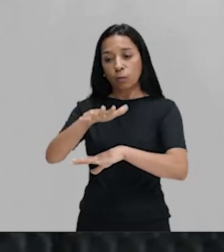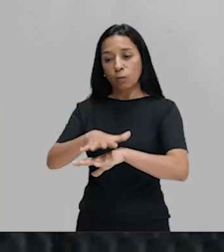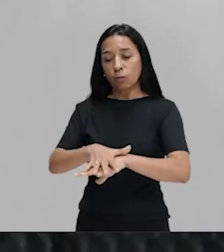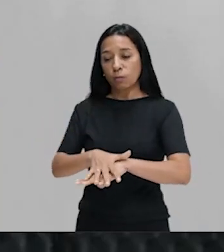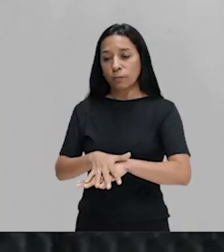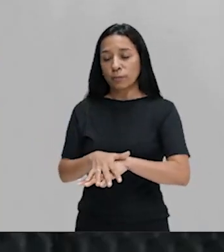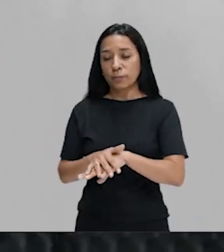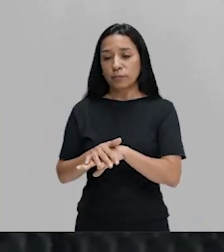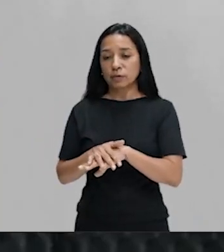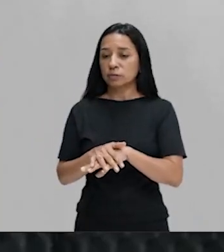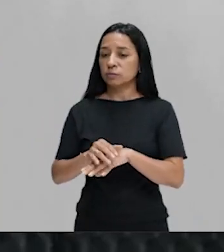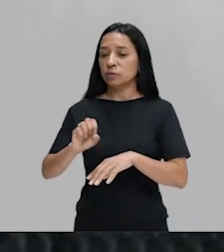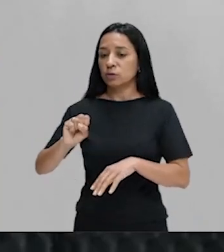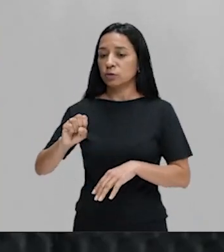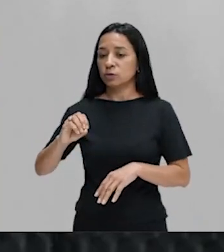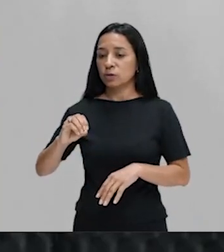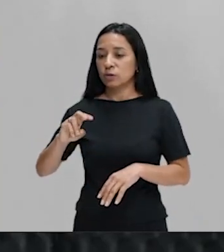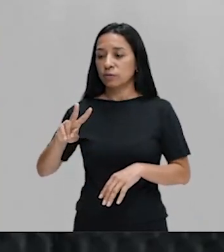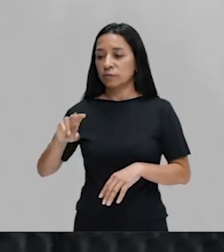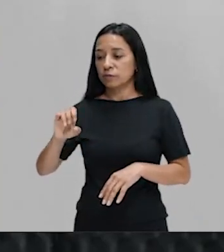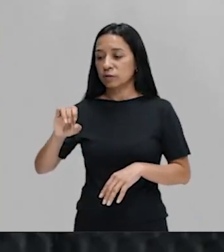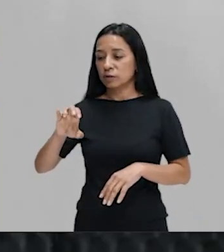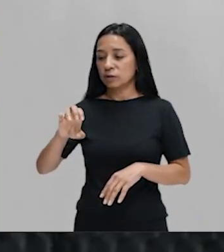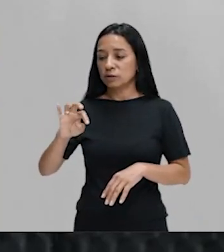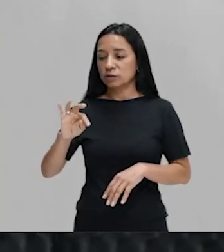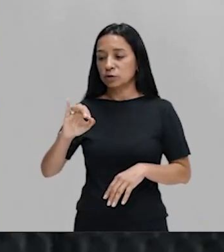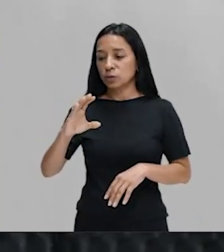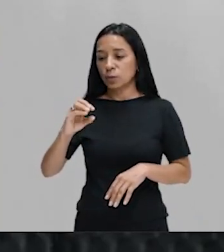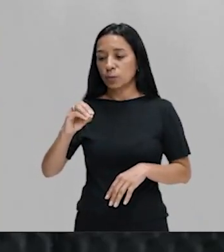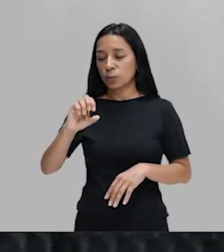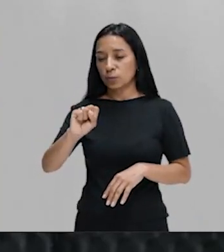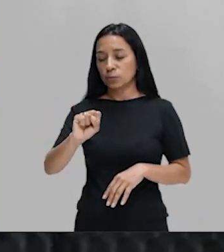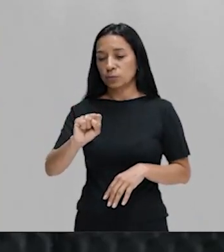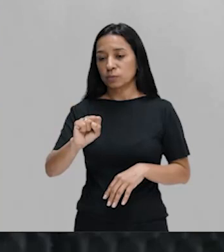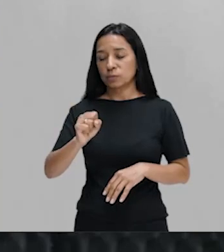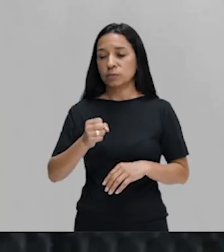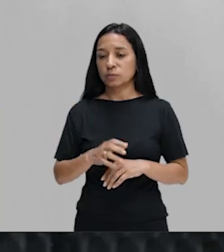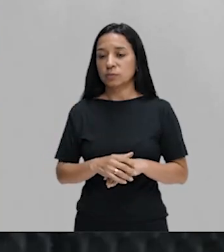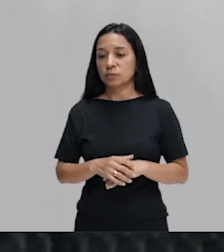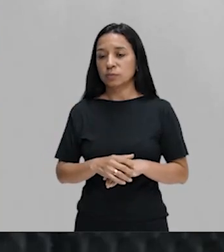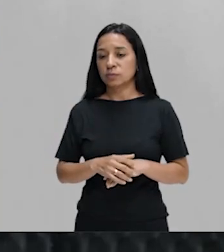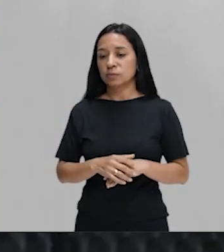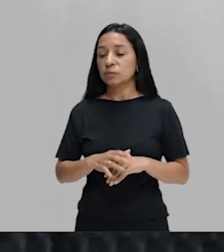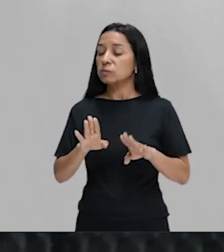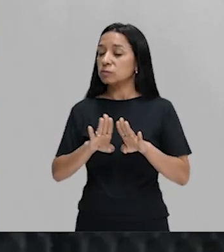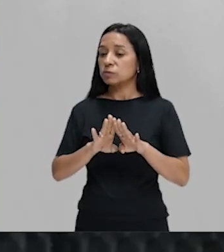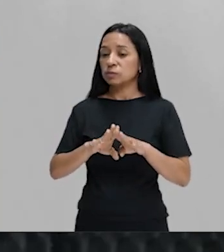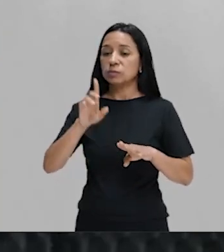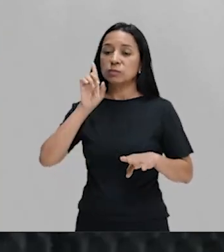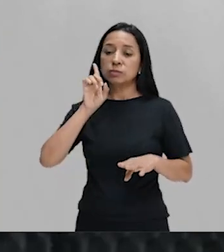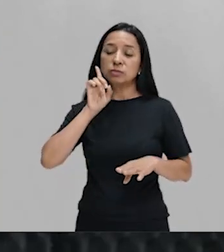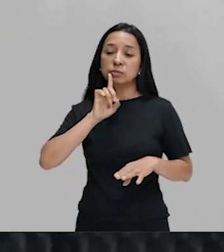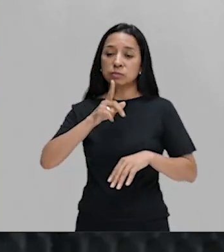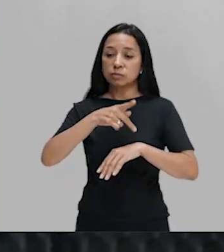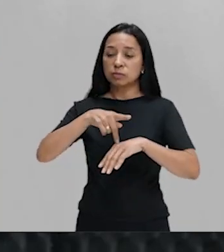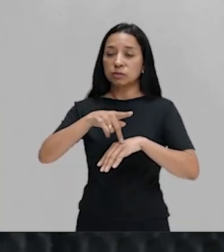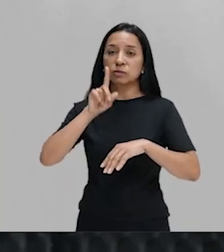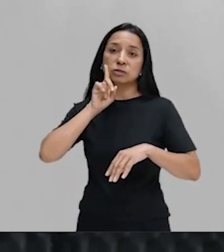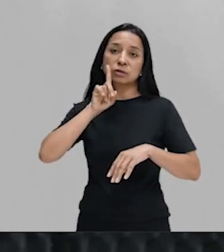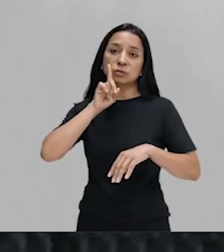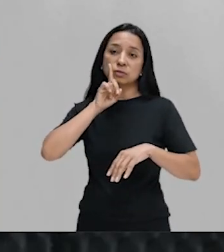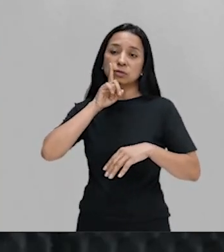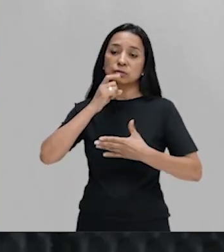soviéticos. Os soviéticos ocuparam o Afeganistão. Inclusive os Estados Unidos apoiaram